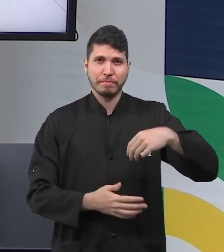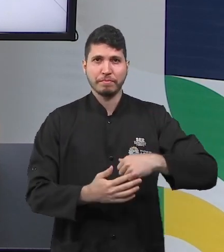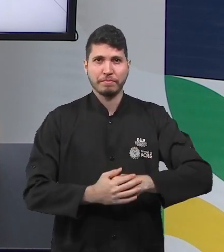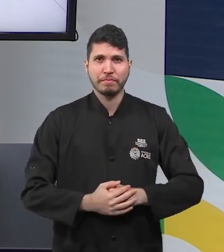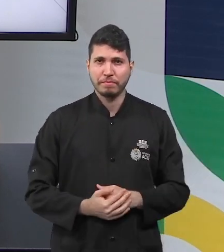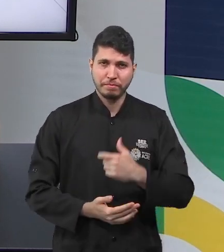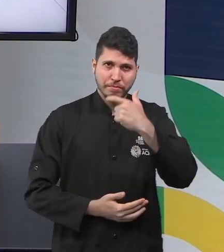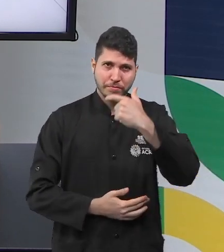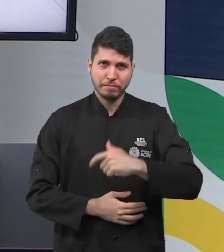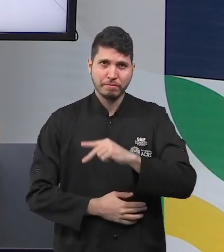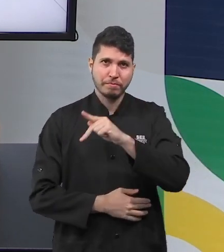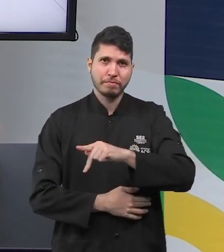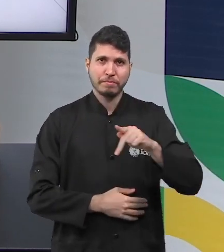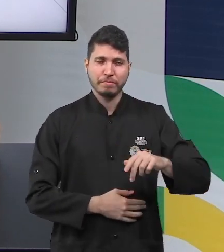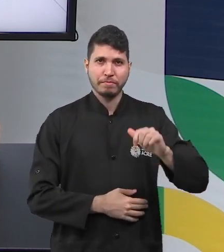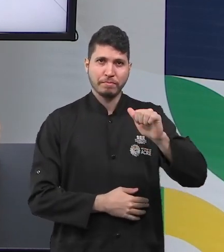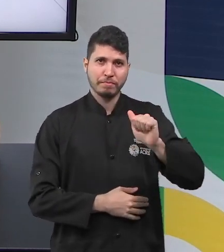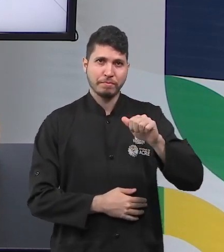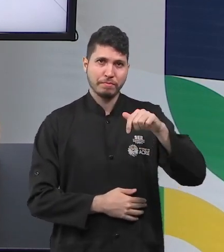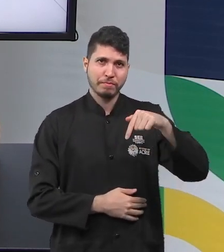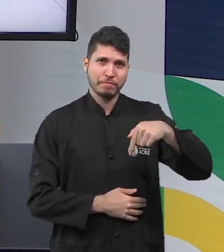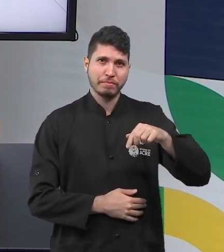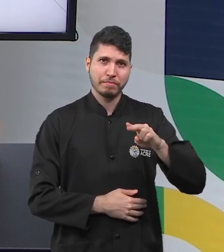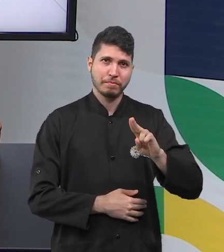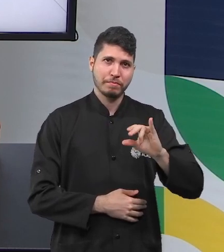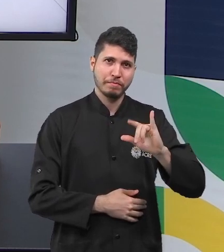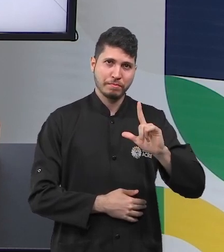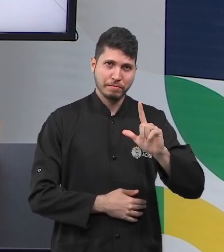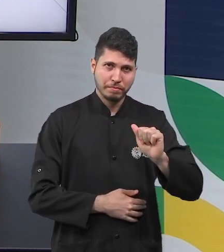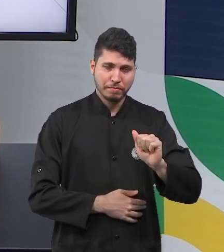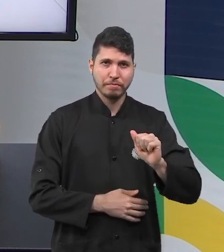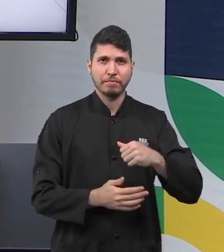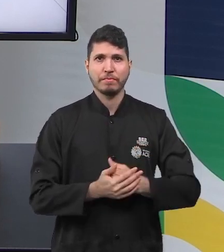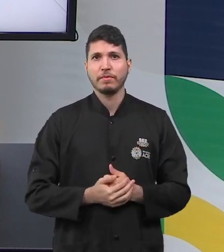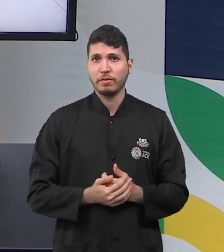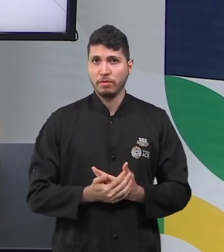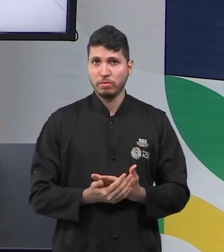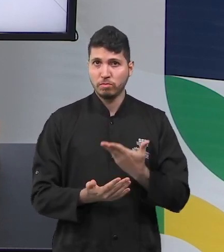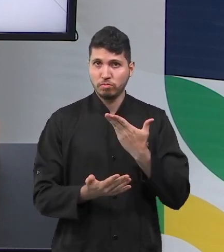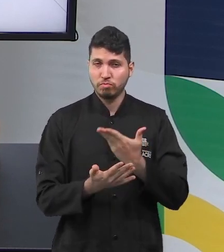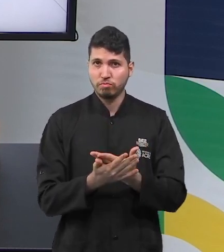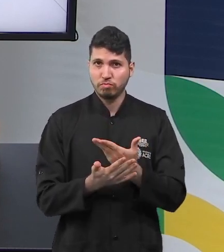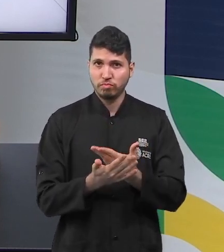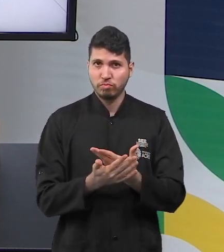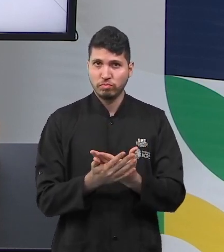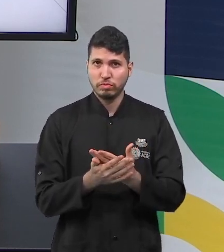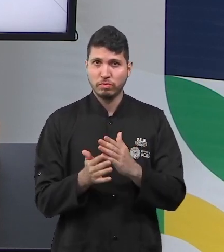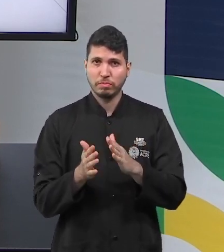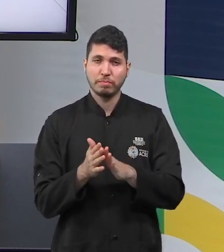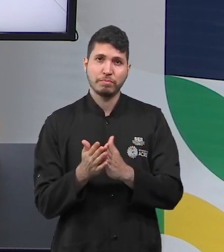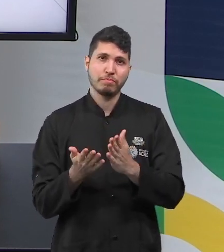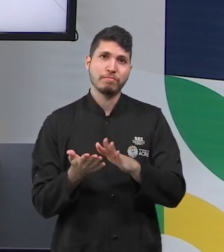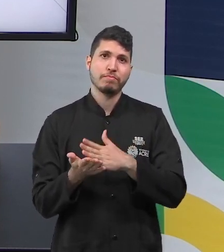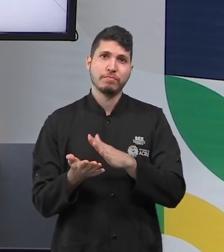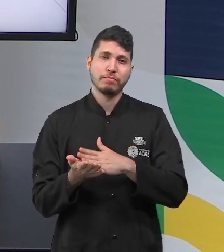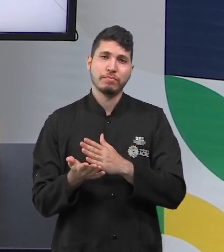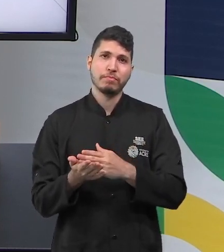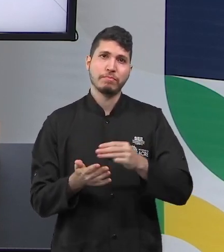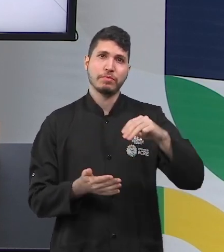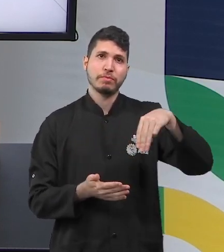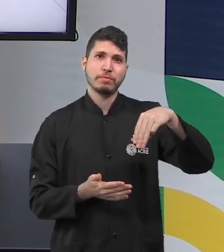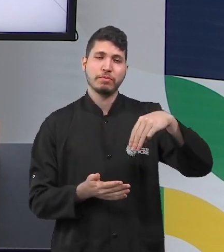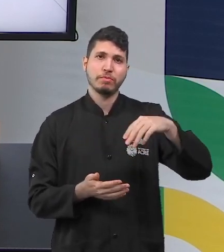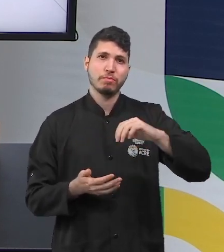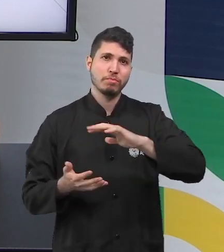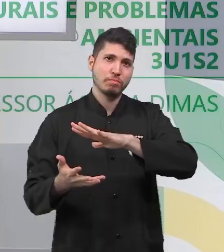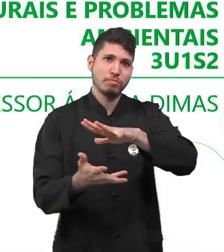professor Áquila e nós estamos trabalhando o caderno de matemática no mundo do trabalho. A